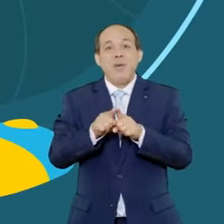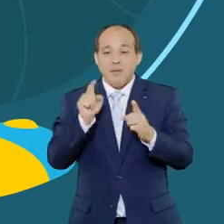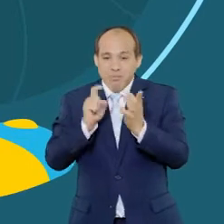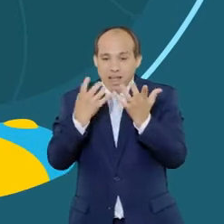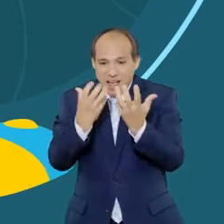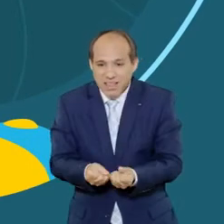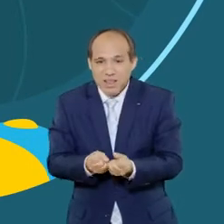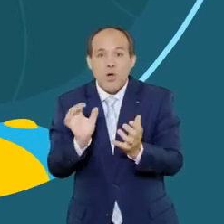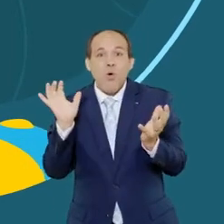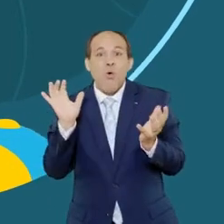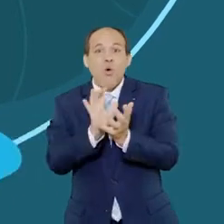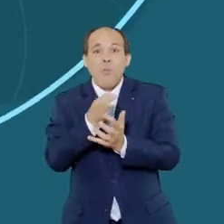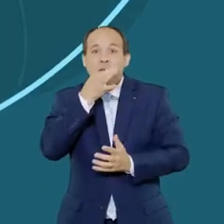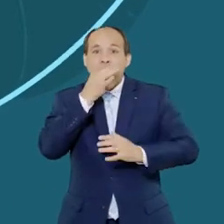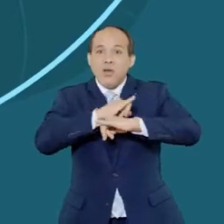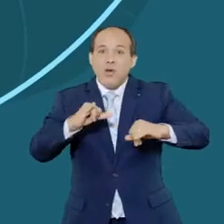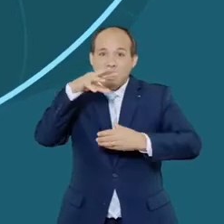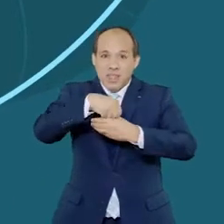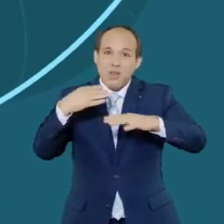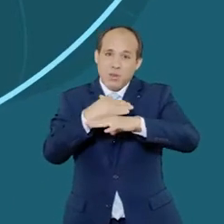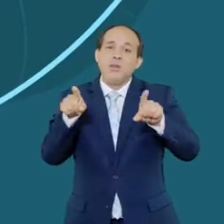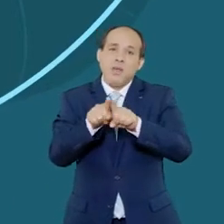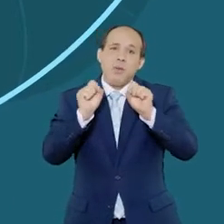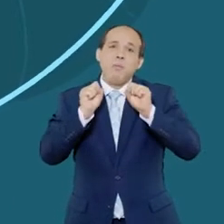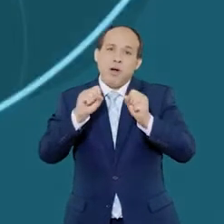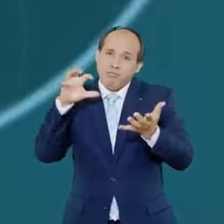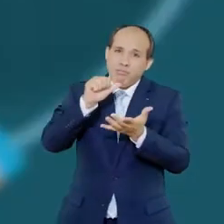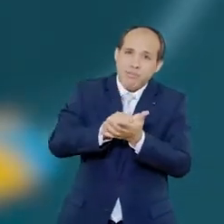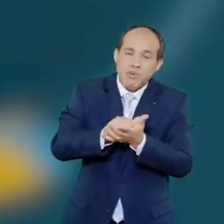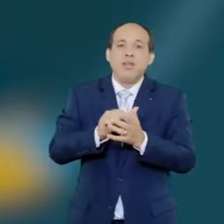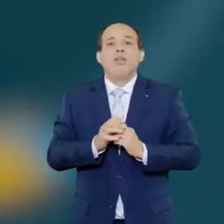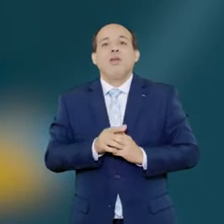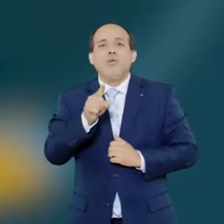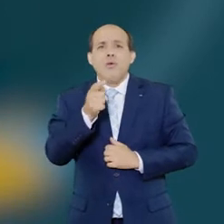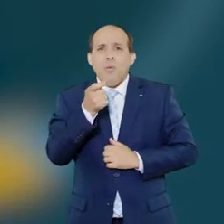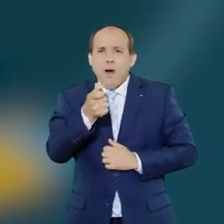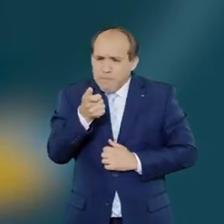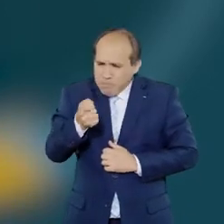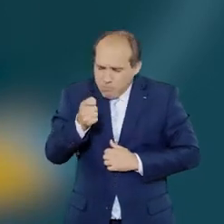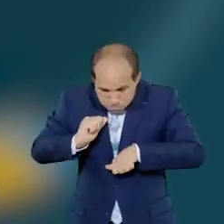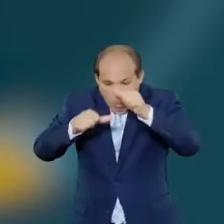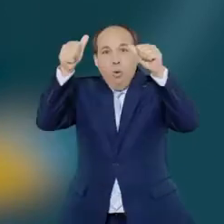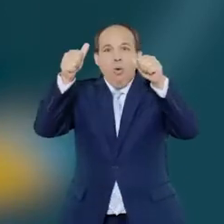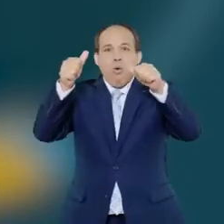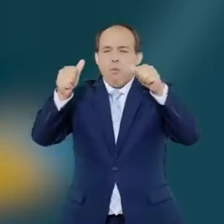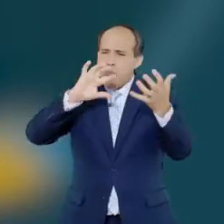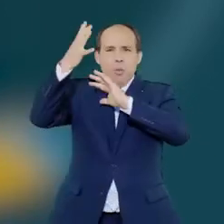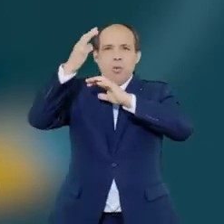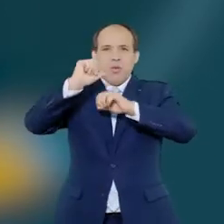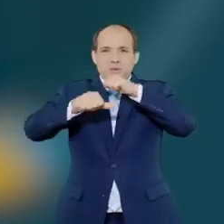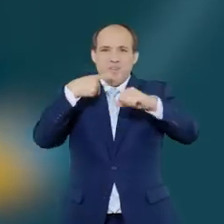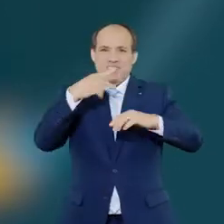www.gov.br/emicom/digitalizabrasil e aderir. Entidades de radiodifusão que operam no município também podem se manifestar. Você está a um clique